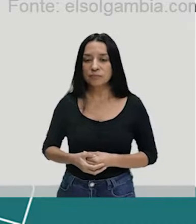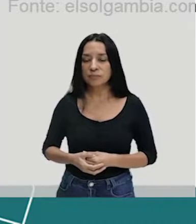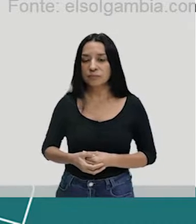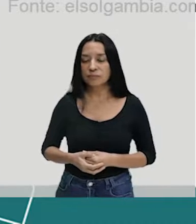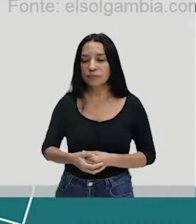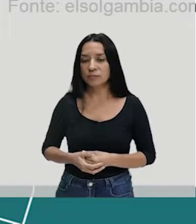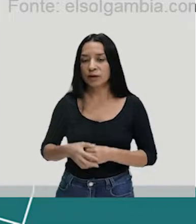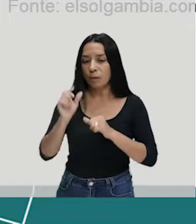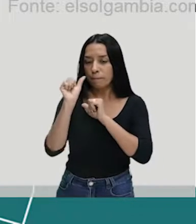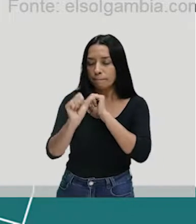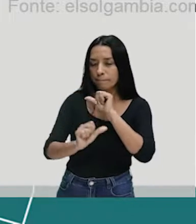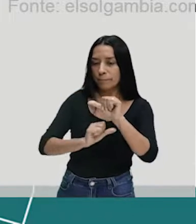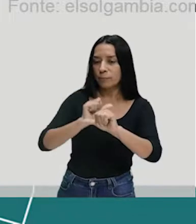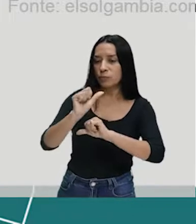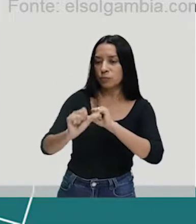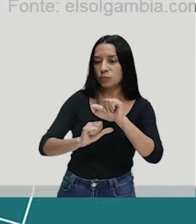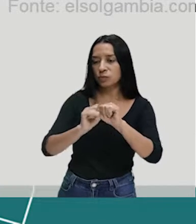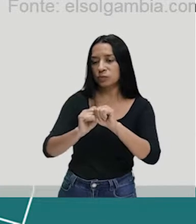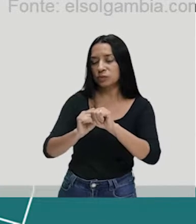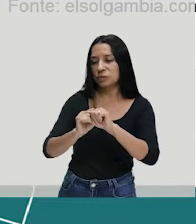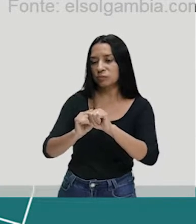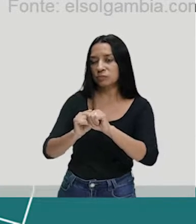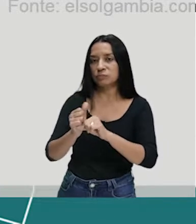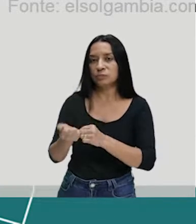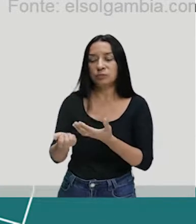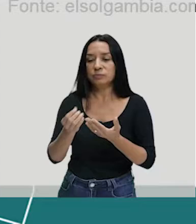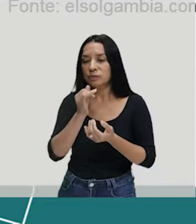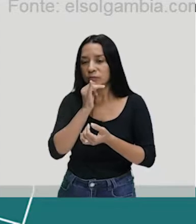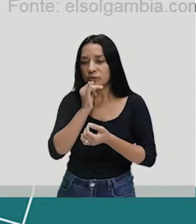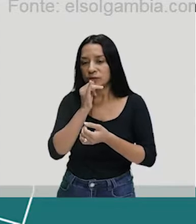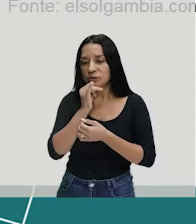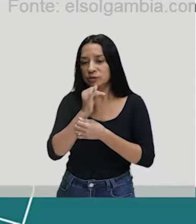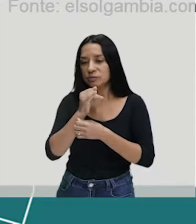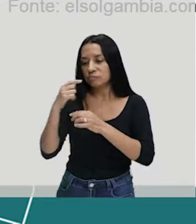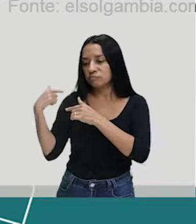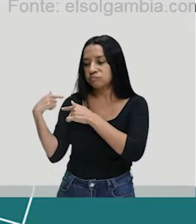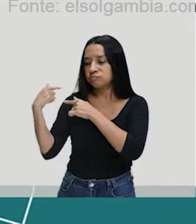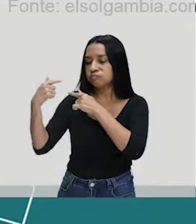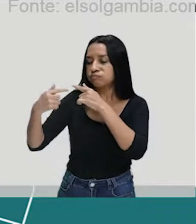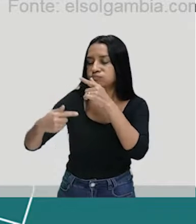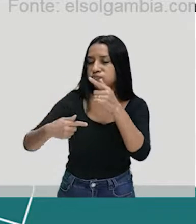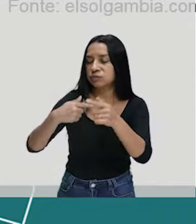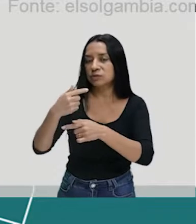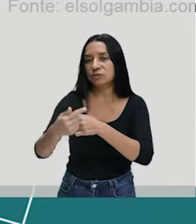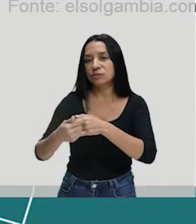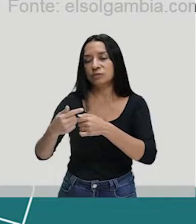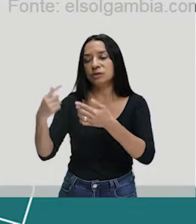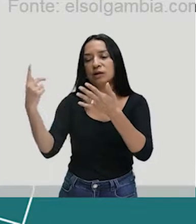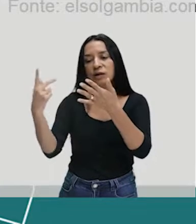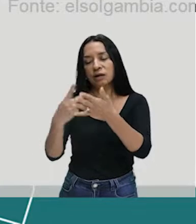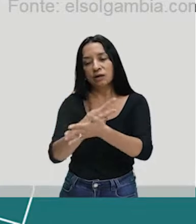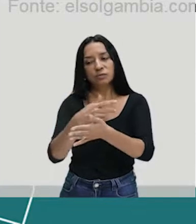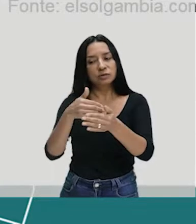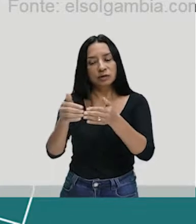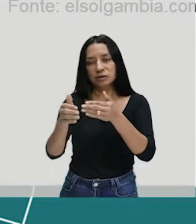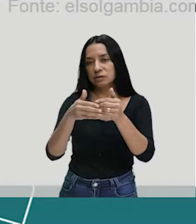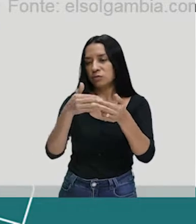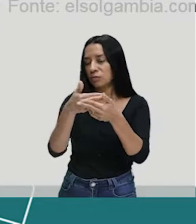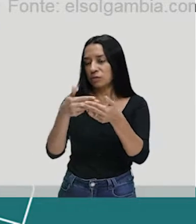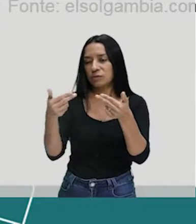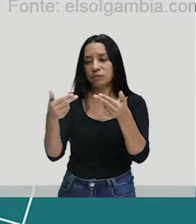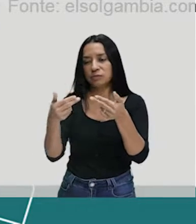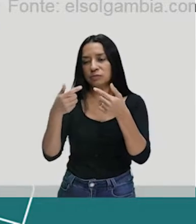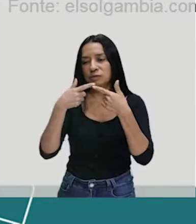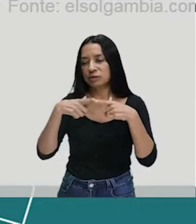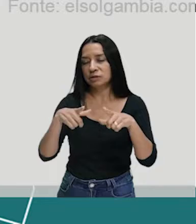elas mudam para o alta através das Gerações isso acontece em qualquer fenômeno linguístico né a